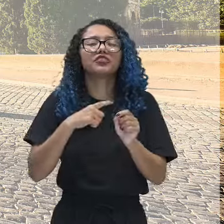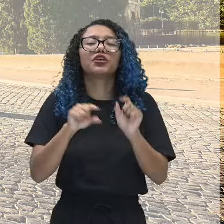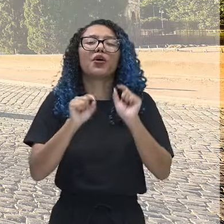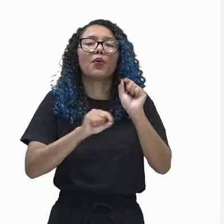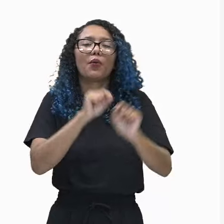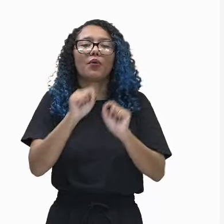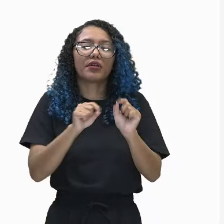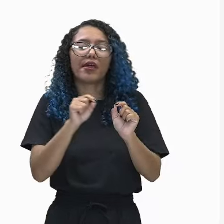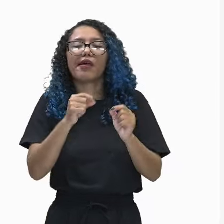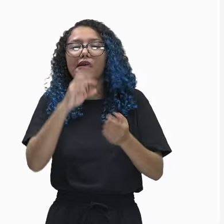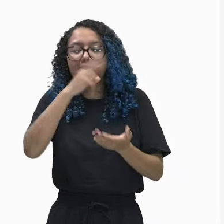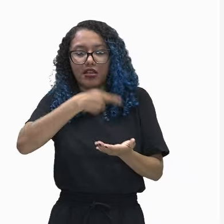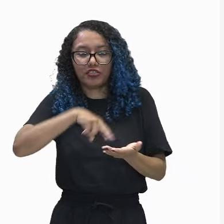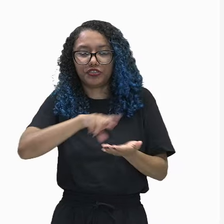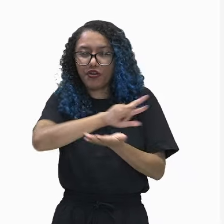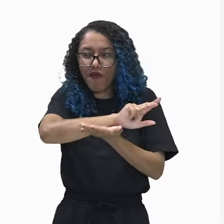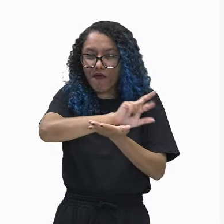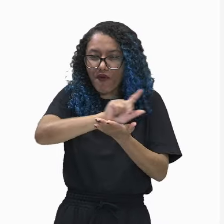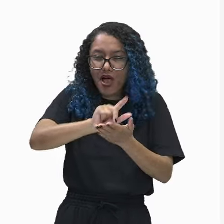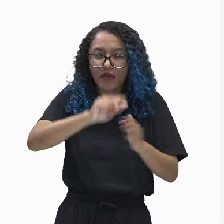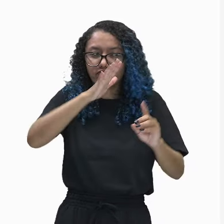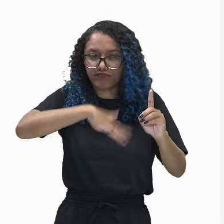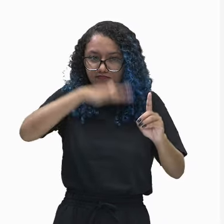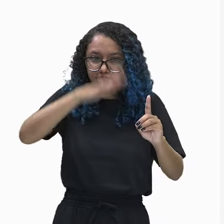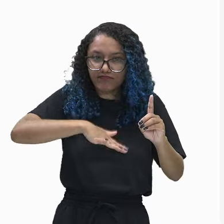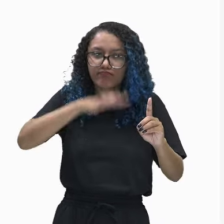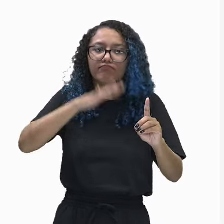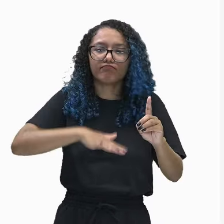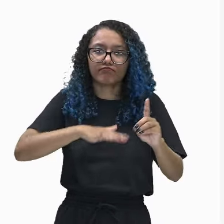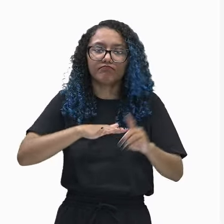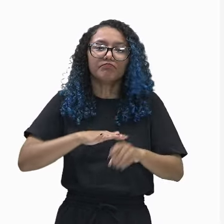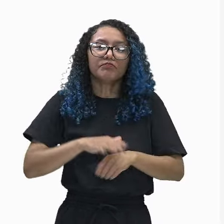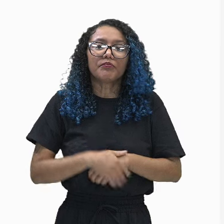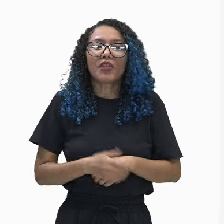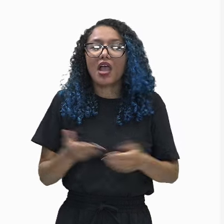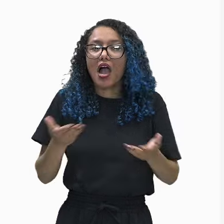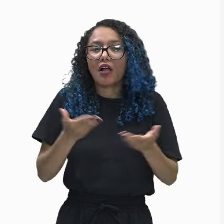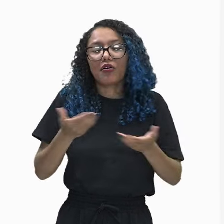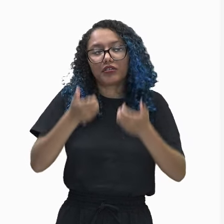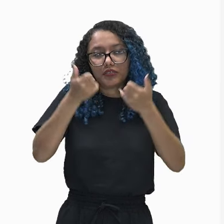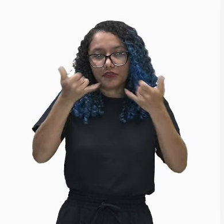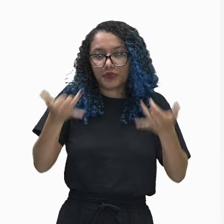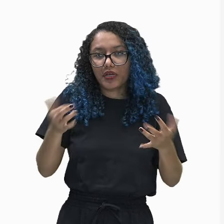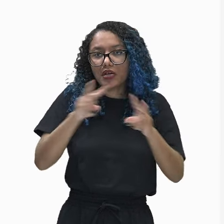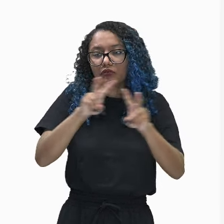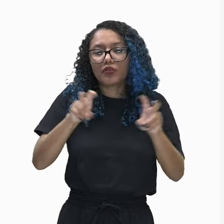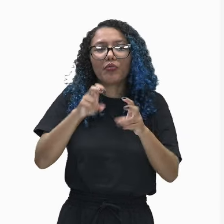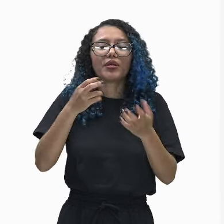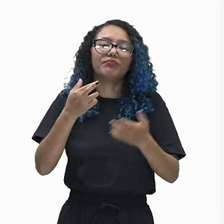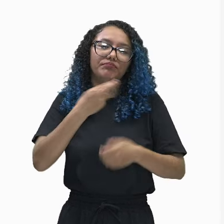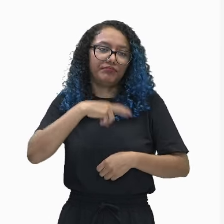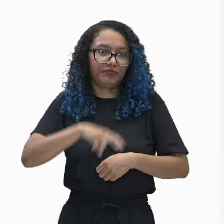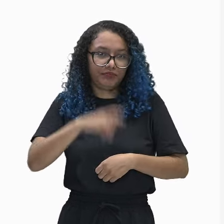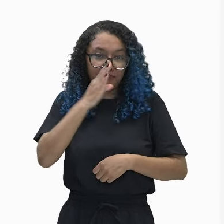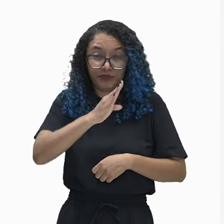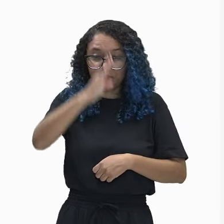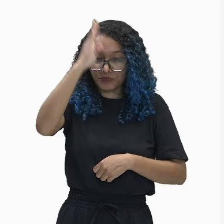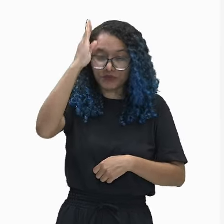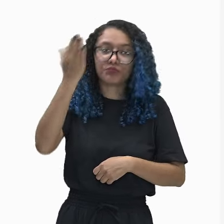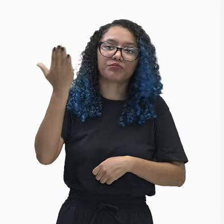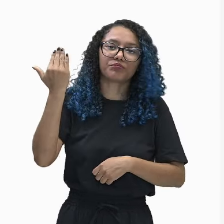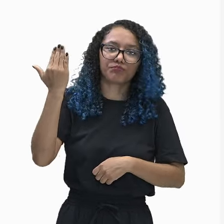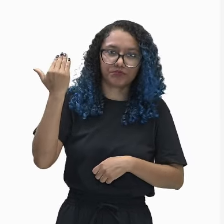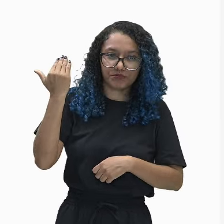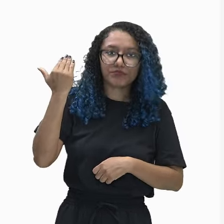ao texto. Vamos lá, galerinha. Religião romana, galera. A religião da Roma Antiga